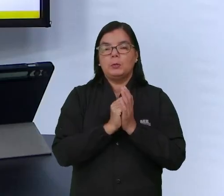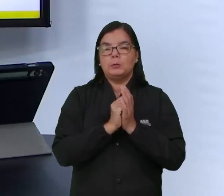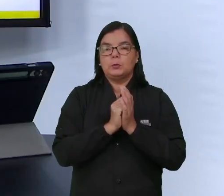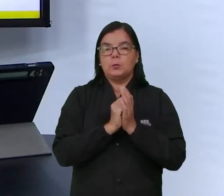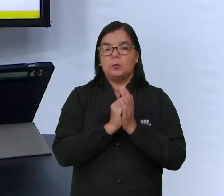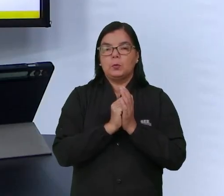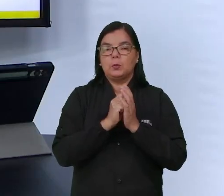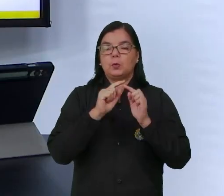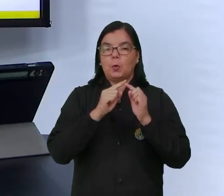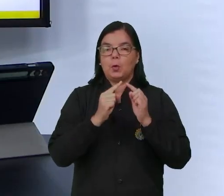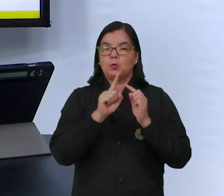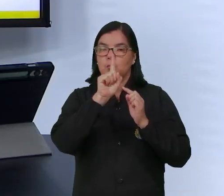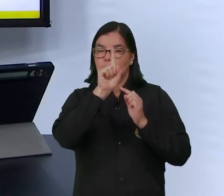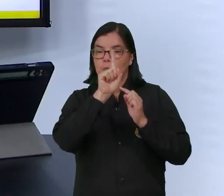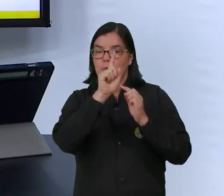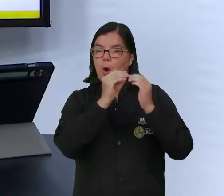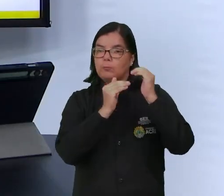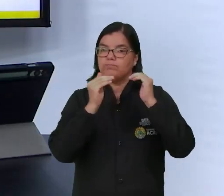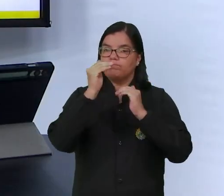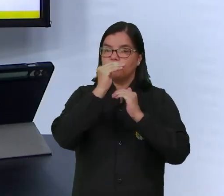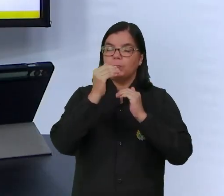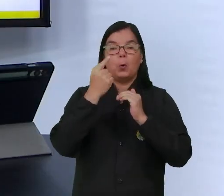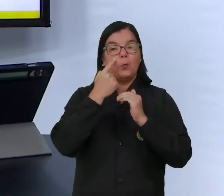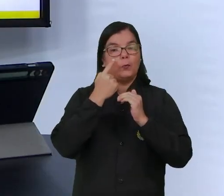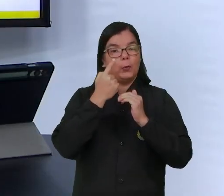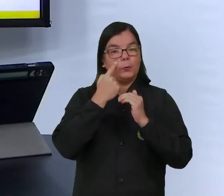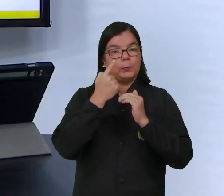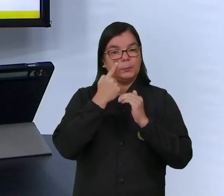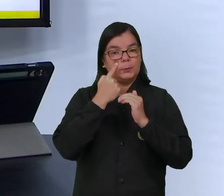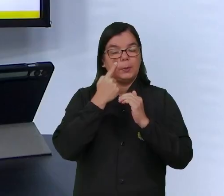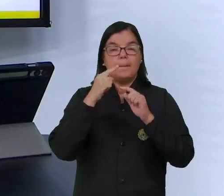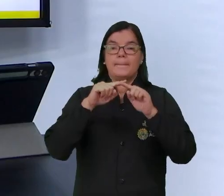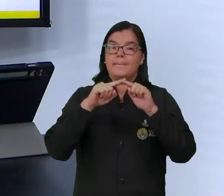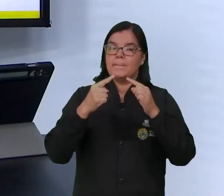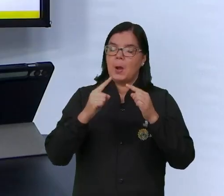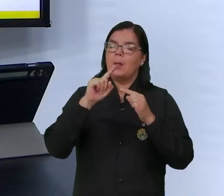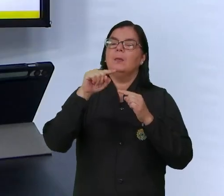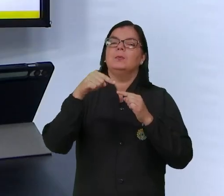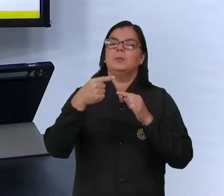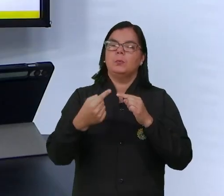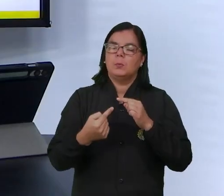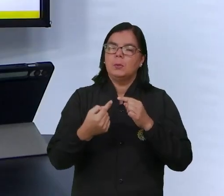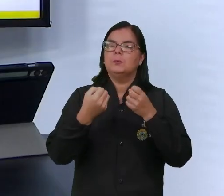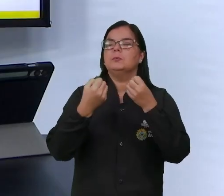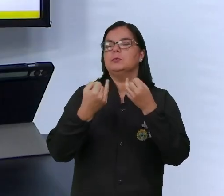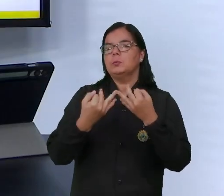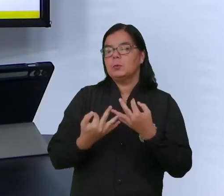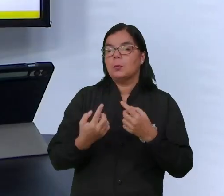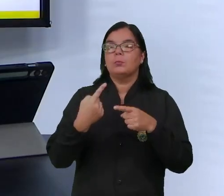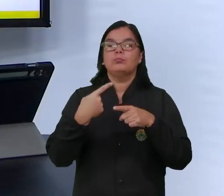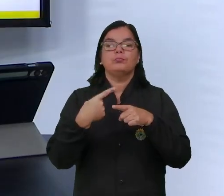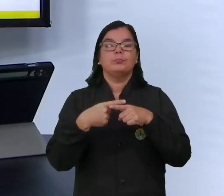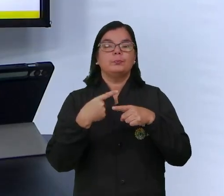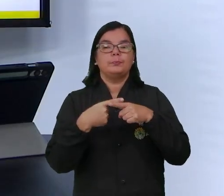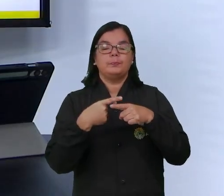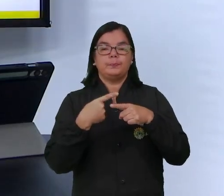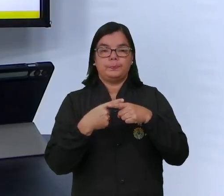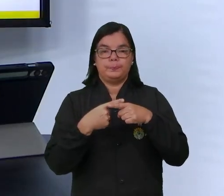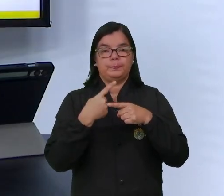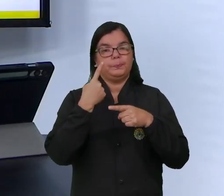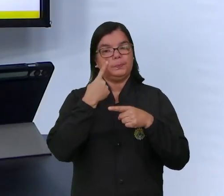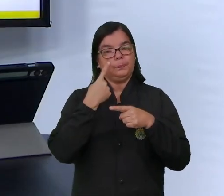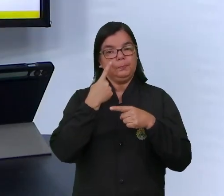e coloca a potência embaixo. Então, nós vamos definir isso dessa maneira, mas daqui a pouco eu vou explicar o motivo disso. Então, nós